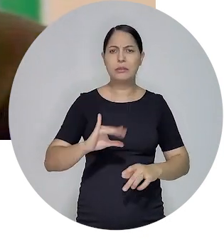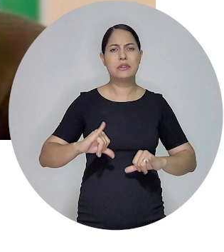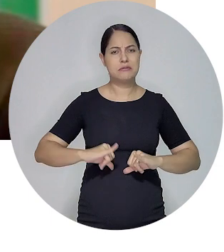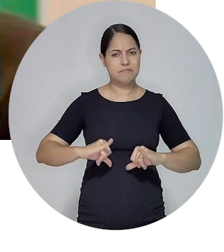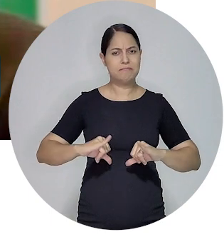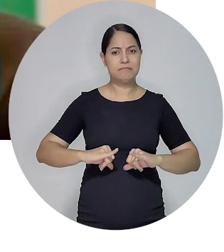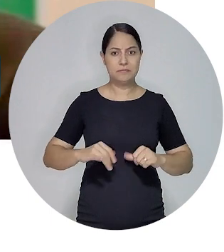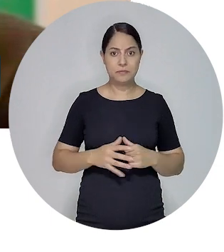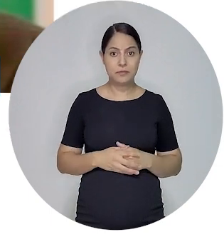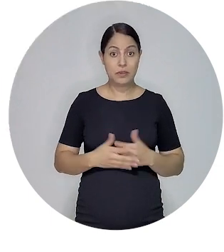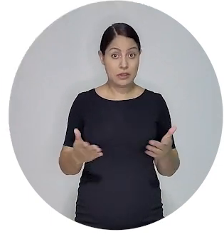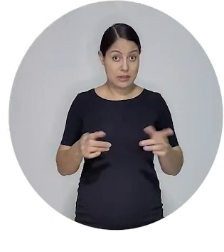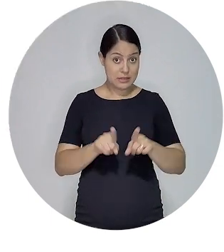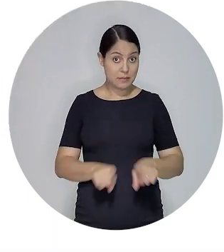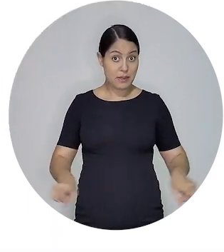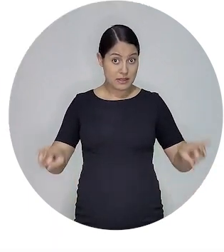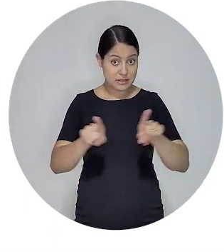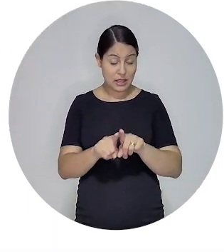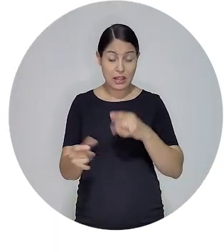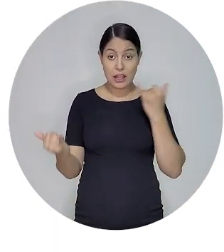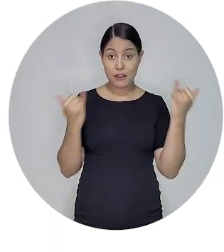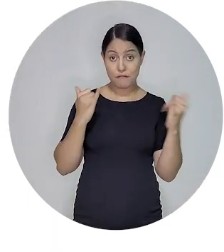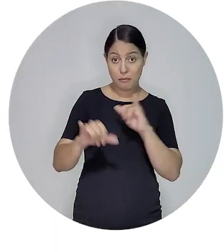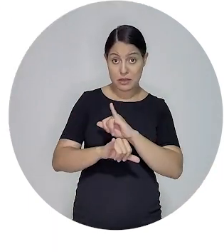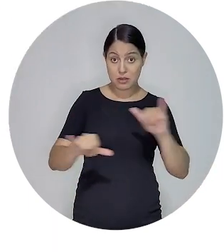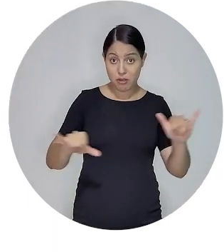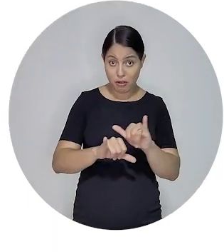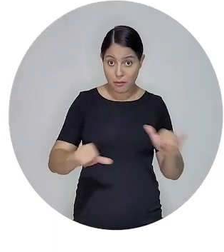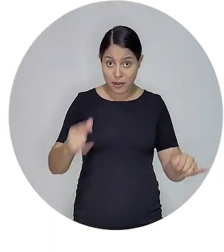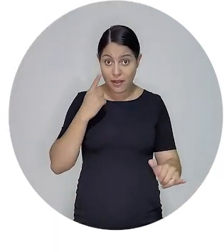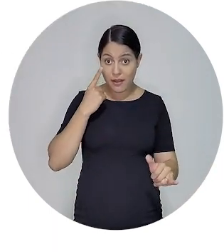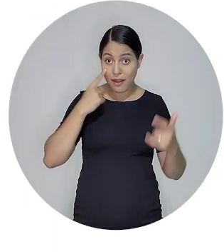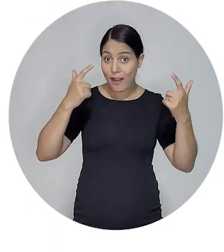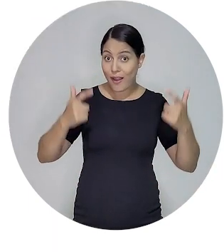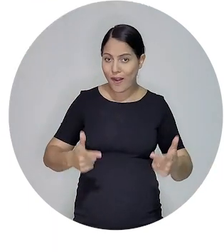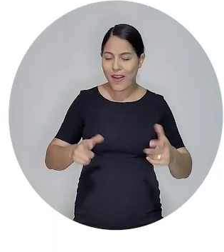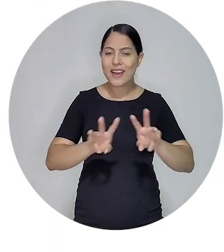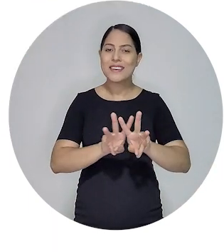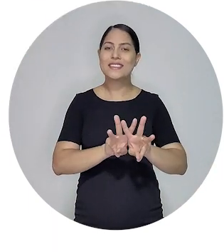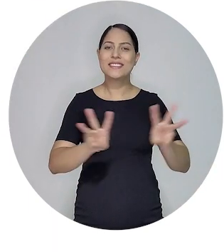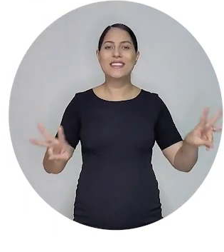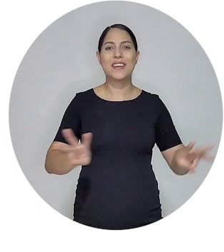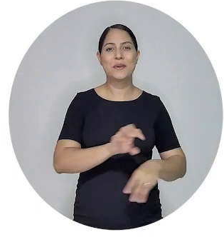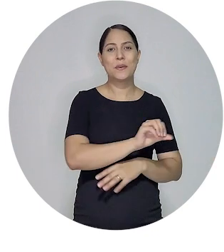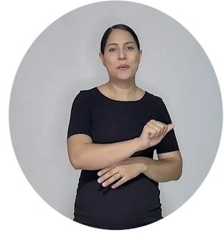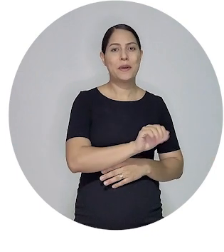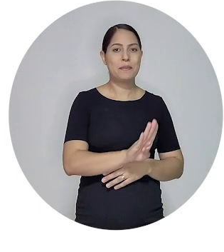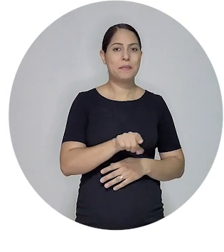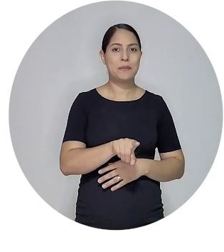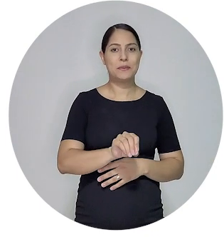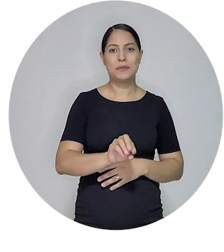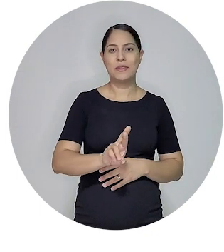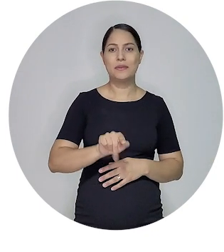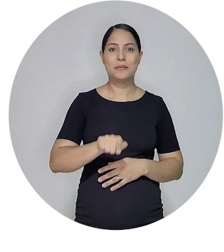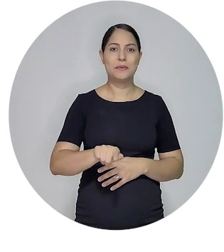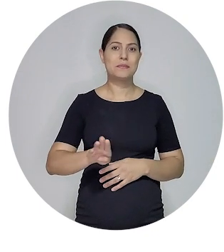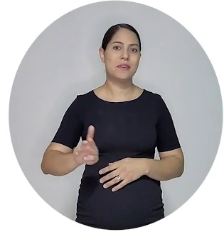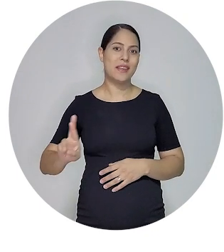pessoas no Brasil. Fecha aspas. Os detalhes dessa parceria e mais informações sobre a campanha você encontra lá no nosso